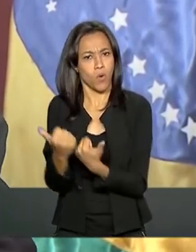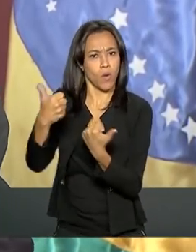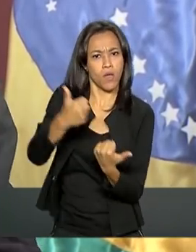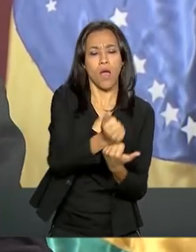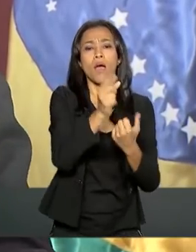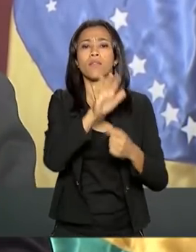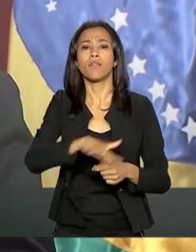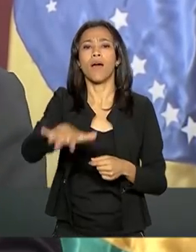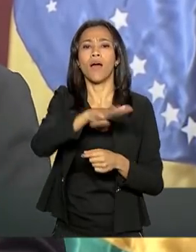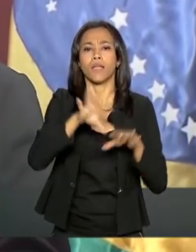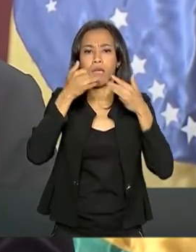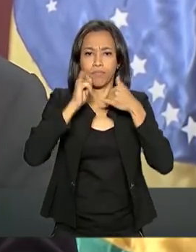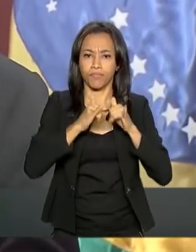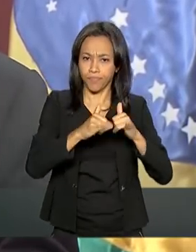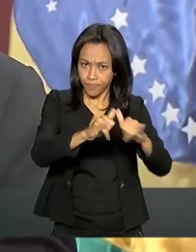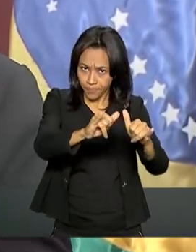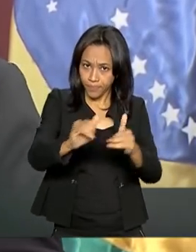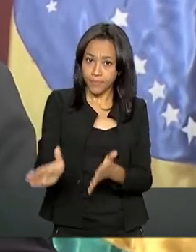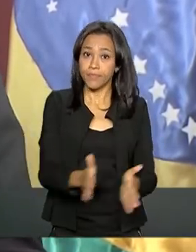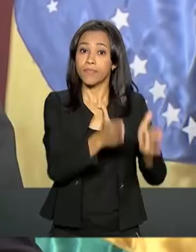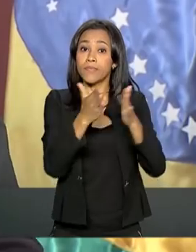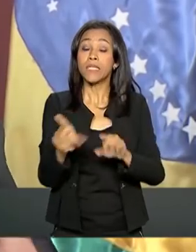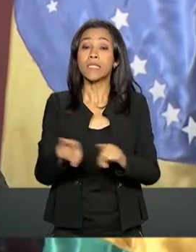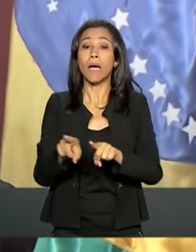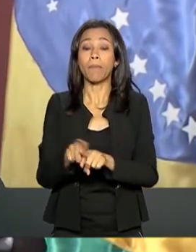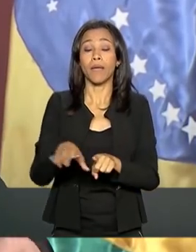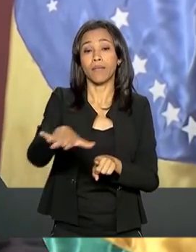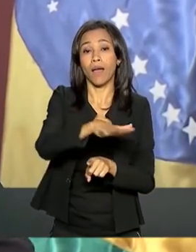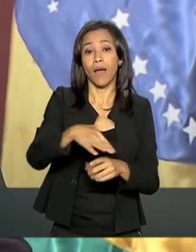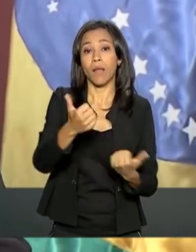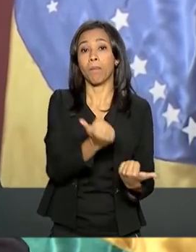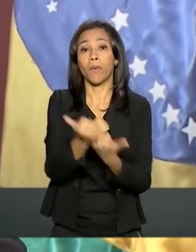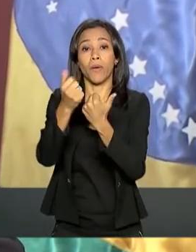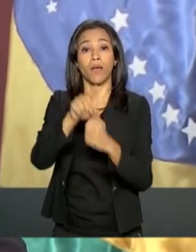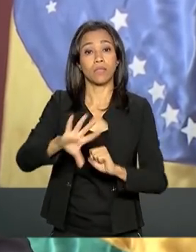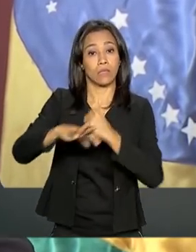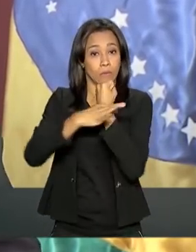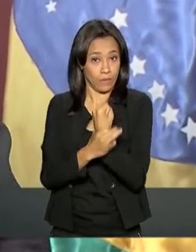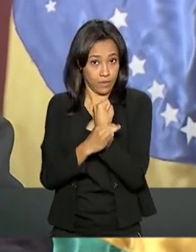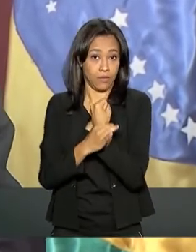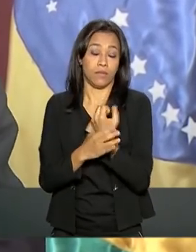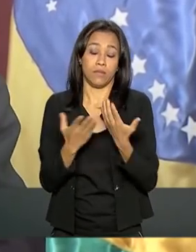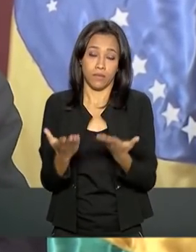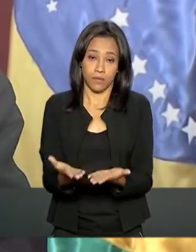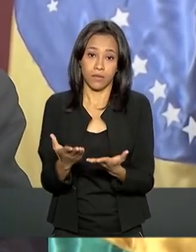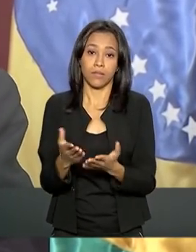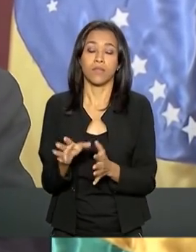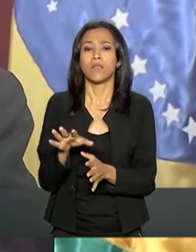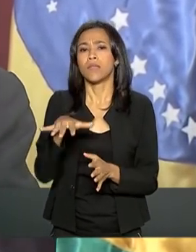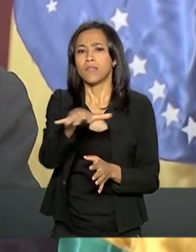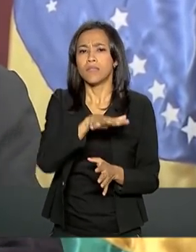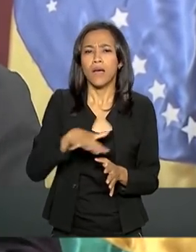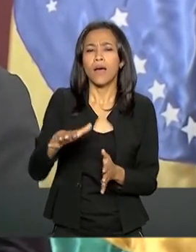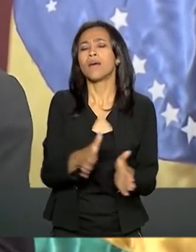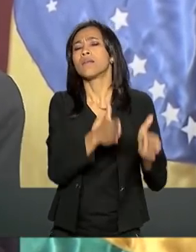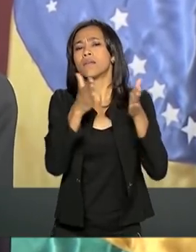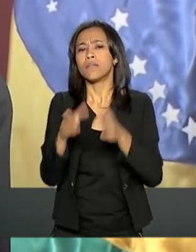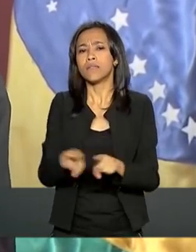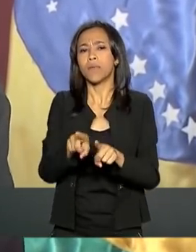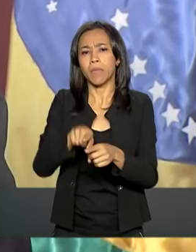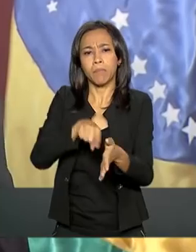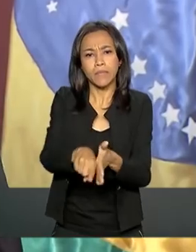energética, também como na colaboração em segurança e em cibersegurança, no campo científico